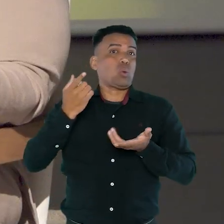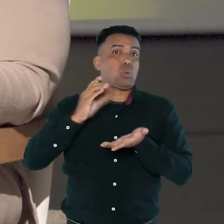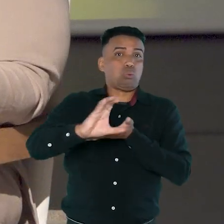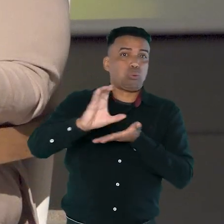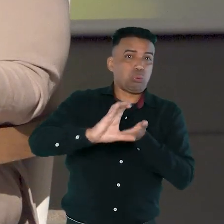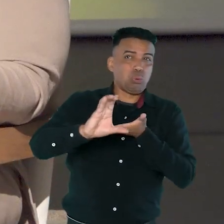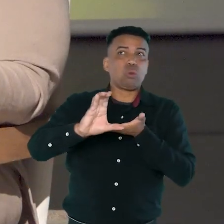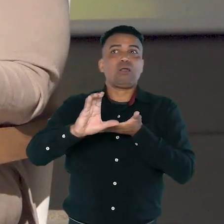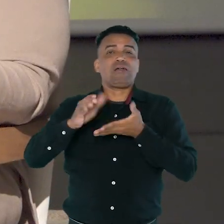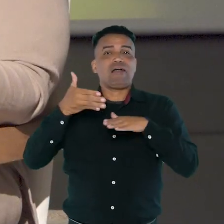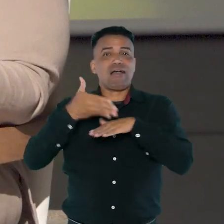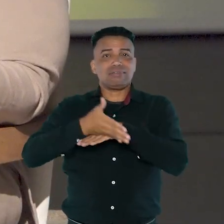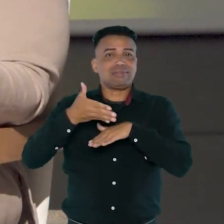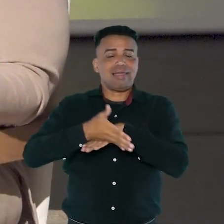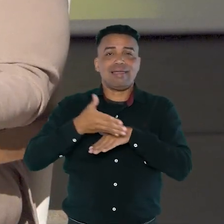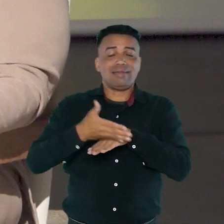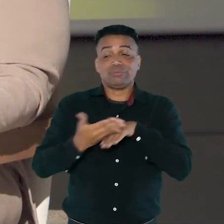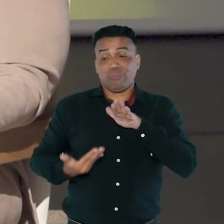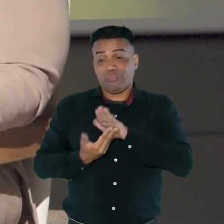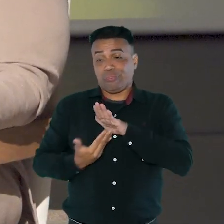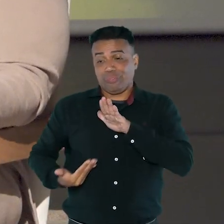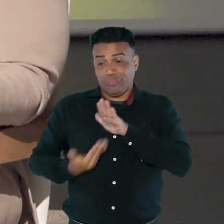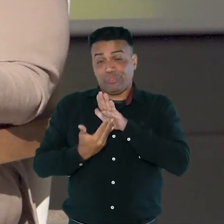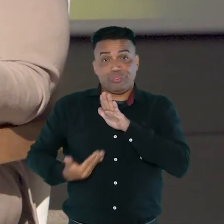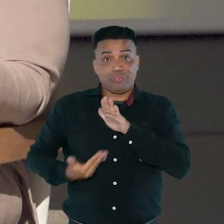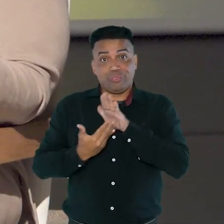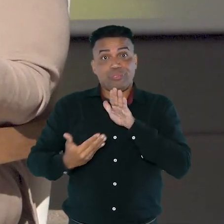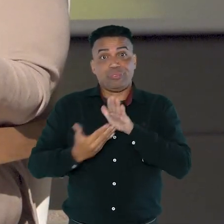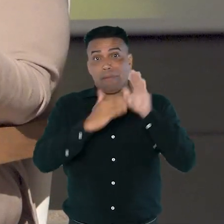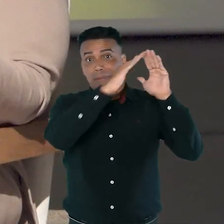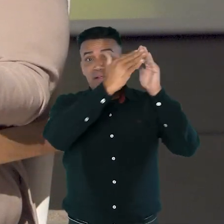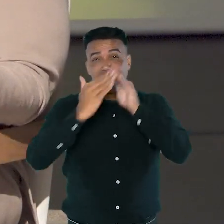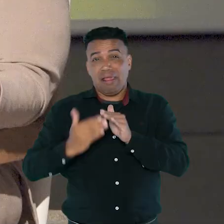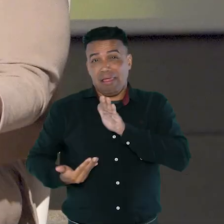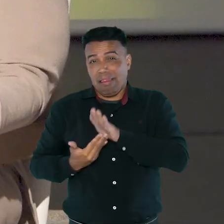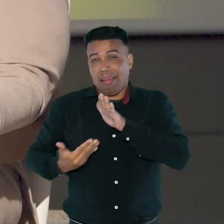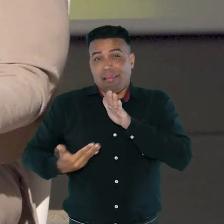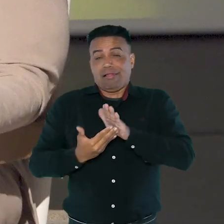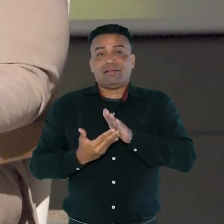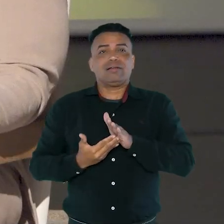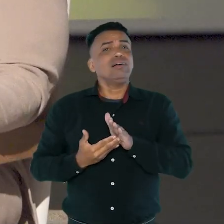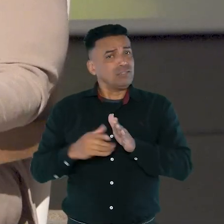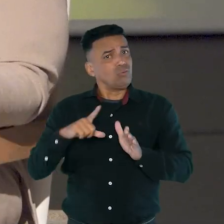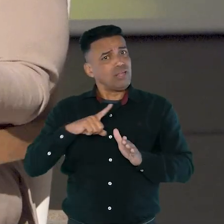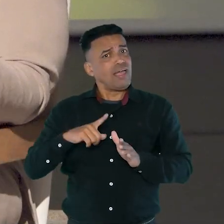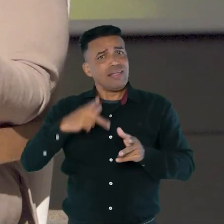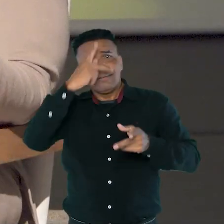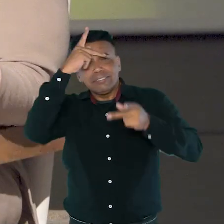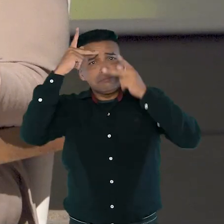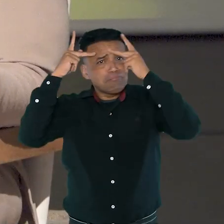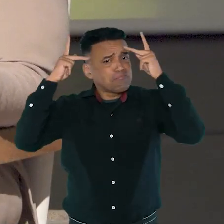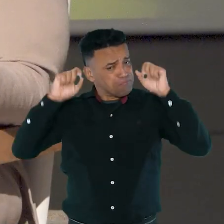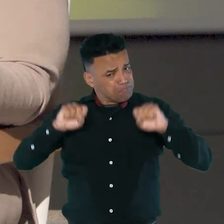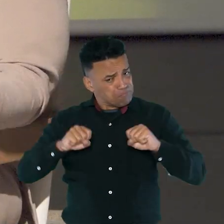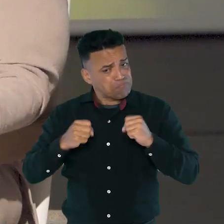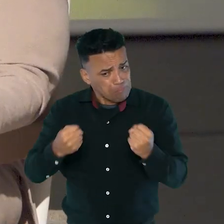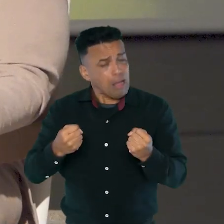acessos serem mais restritos, a gente tem muita potência, muita possibilidade de